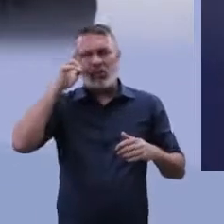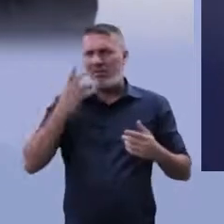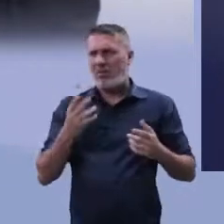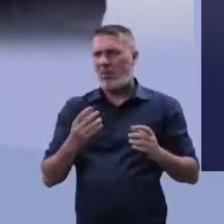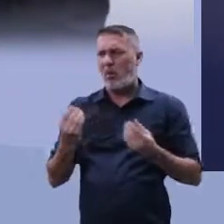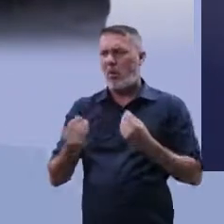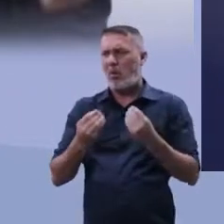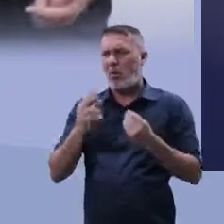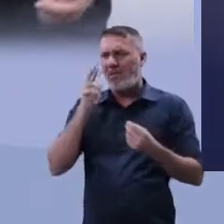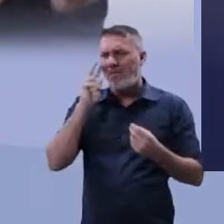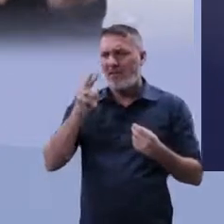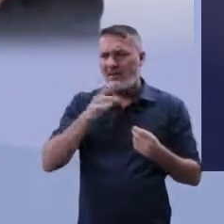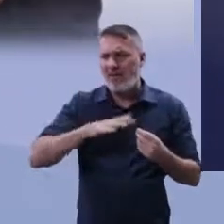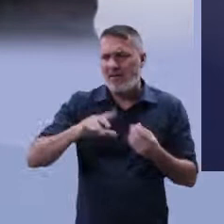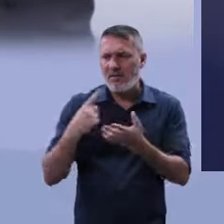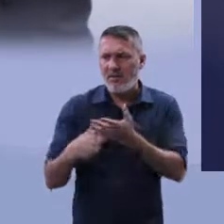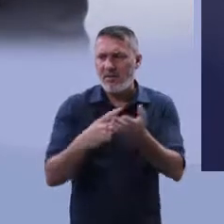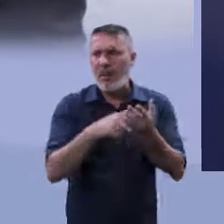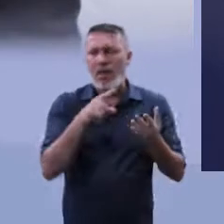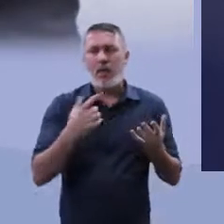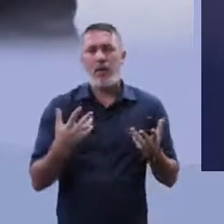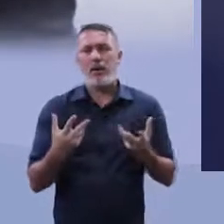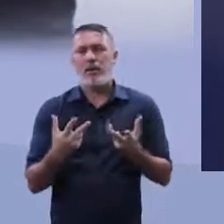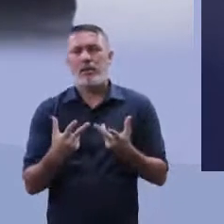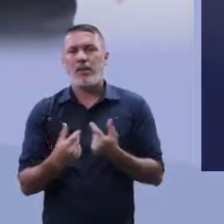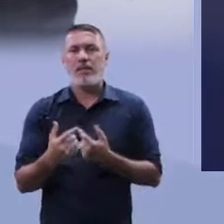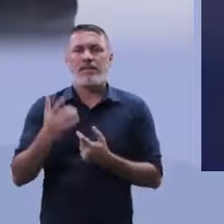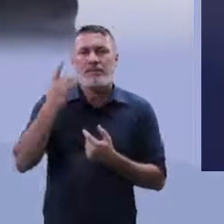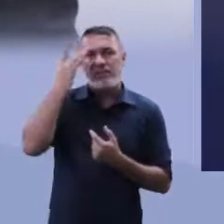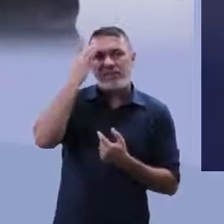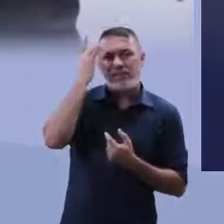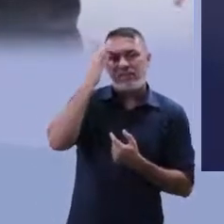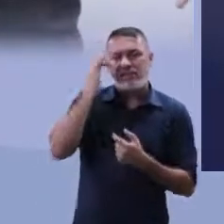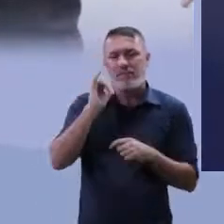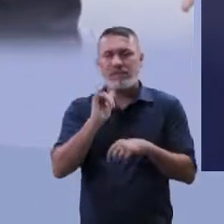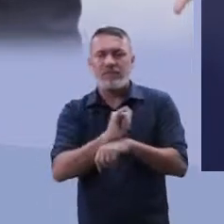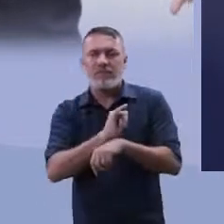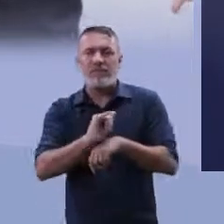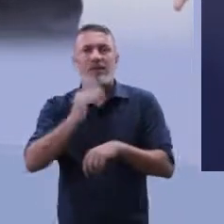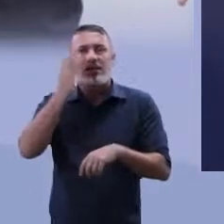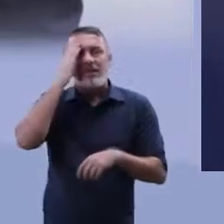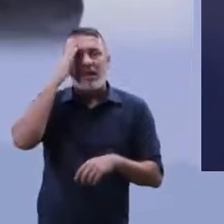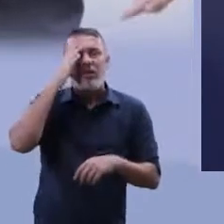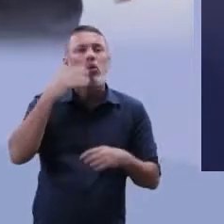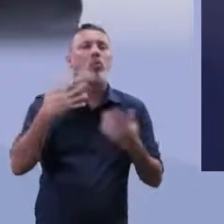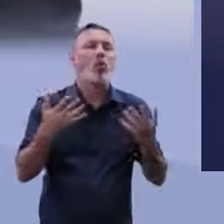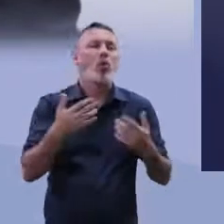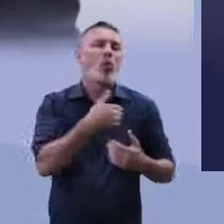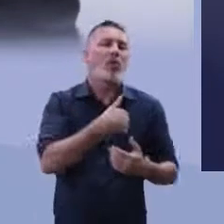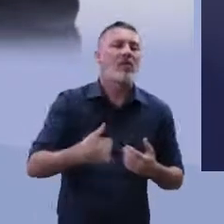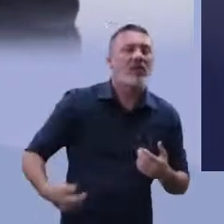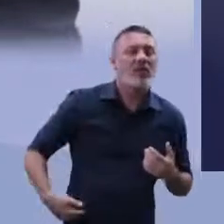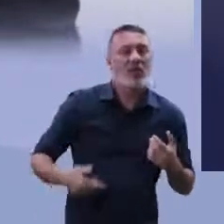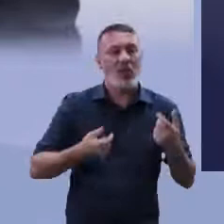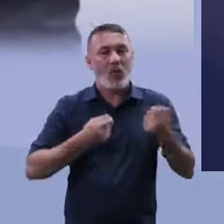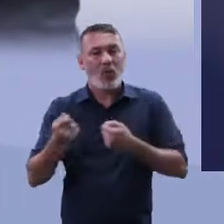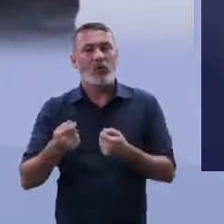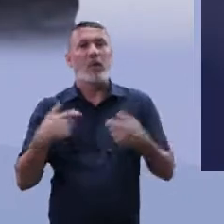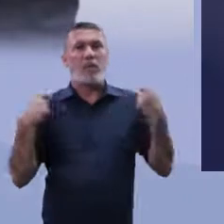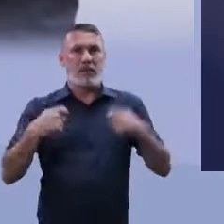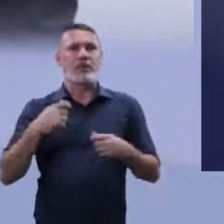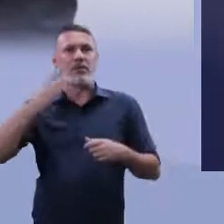pela imprevisibilidade da história. O que é a virtude, então? É um conjunto de habilidades, expertises que